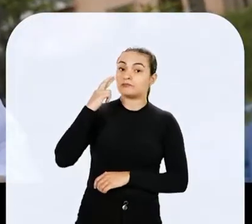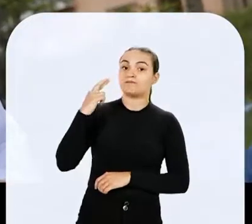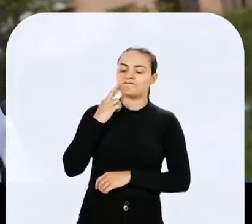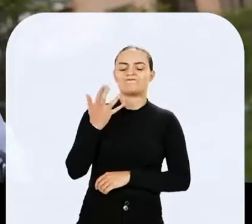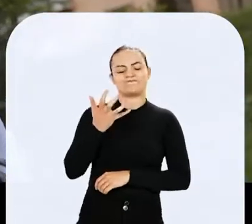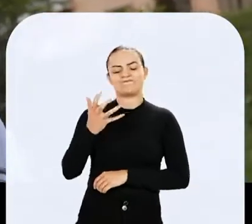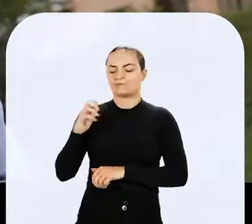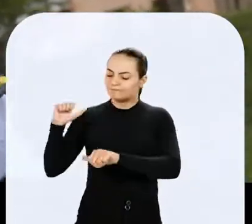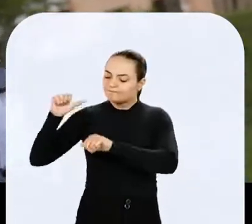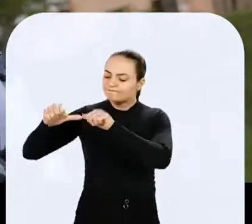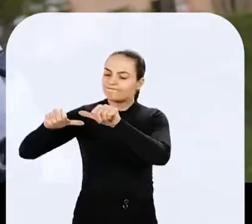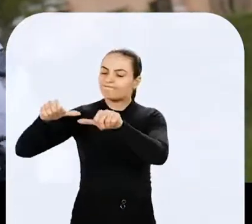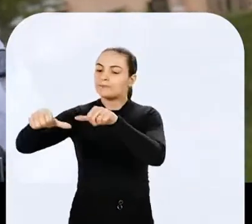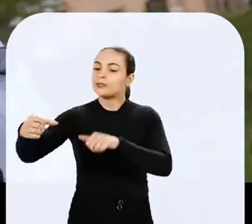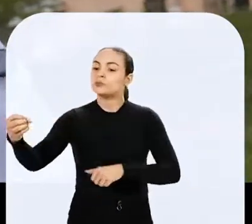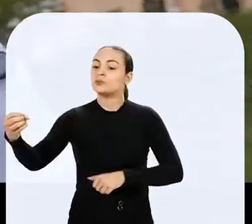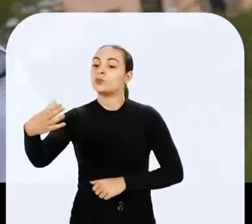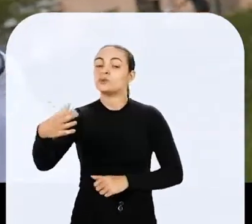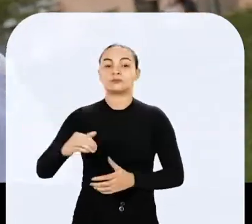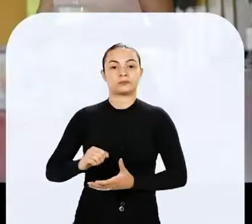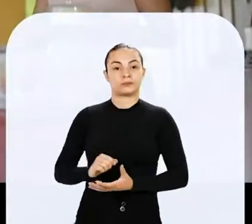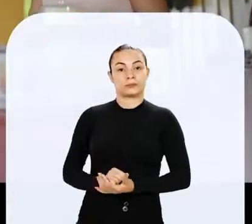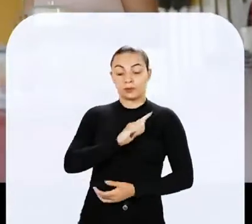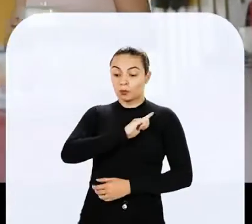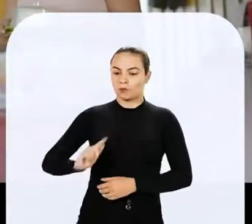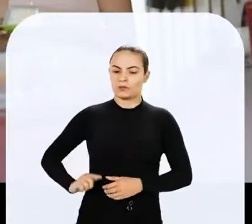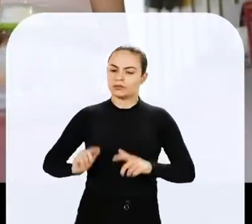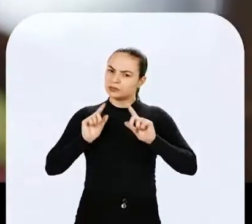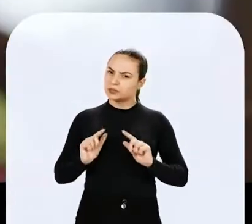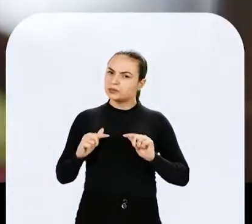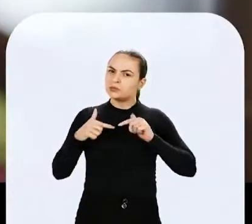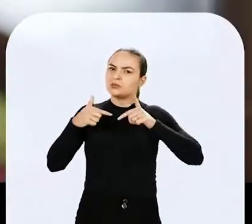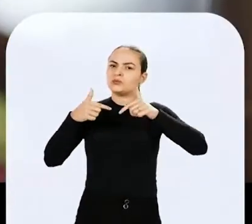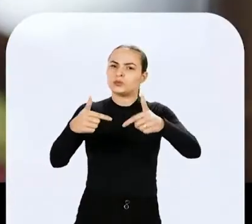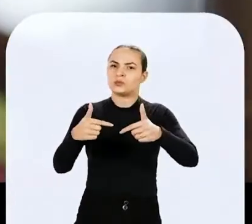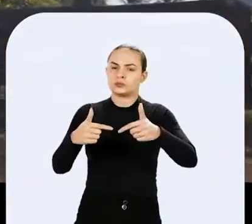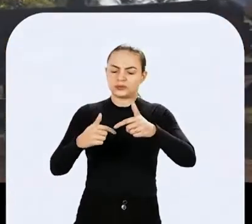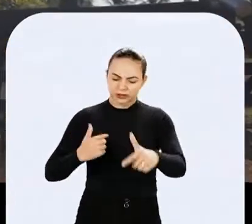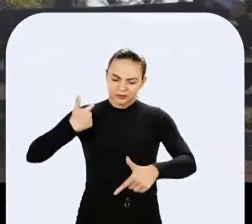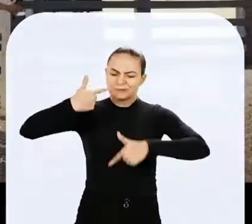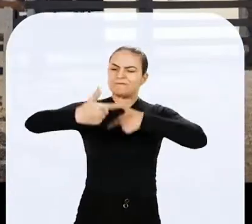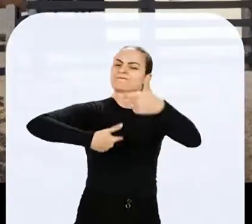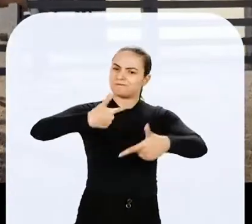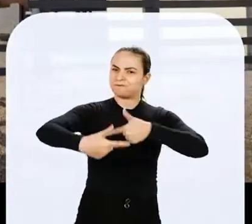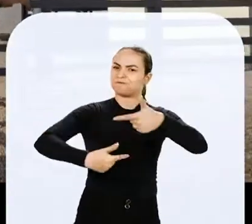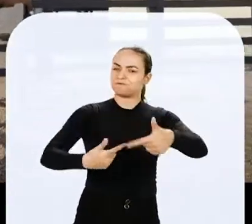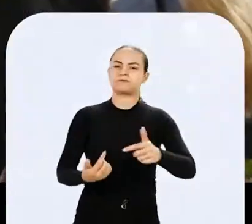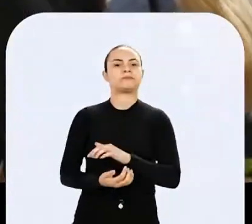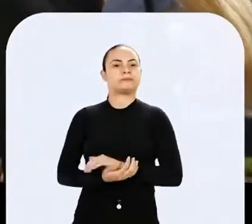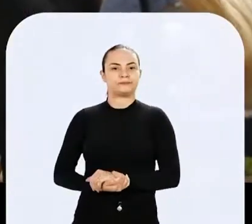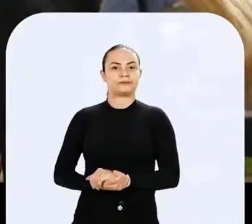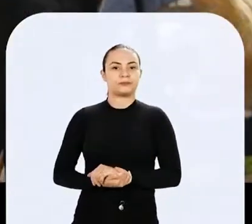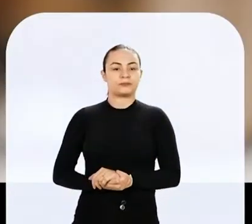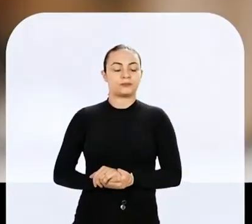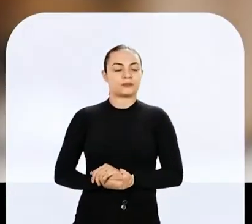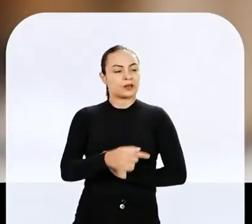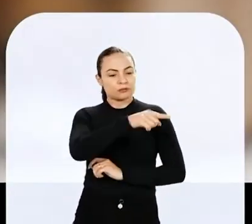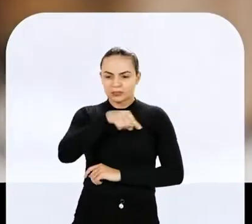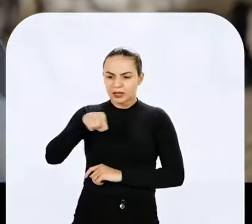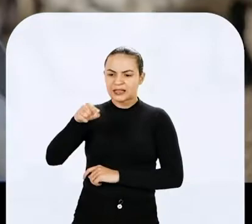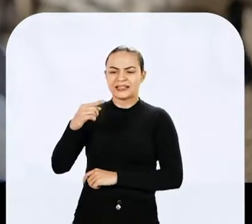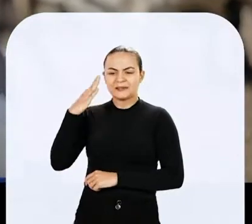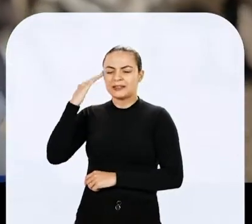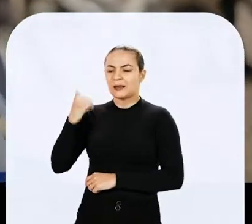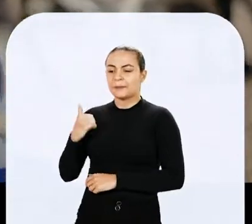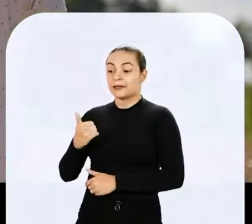melhor. Um novo tempo para a saúde. Eu quero um novo tempo para produzir. Quero apoio ao homem do campo, segurança e